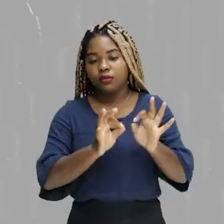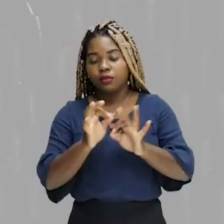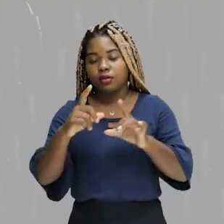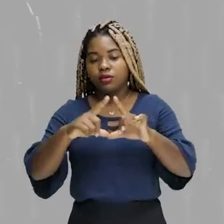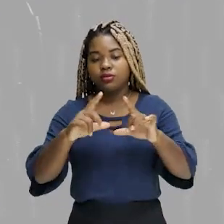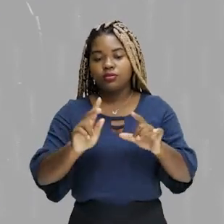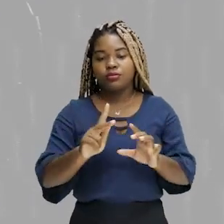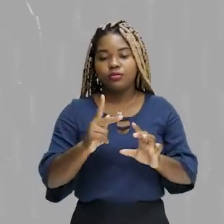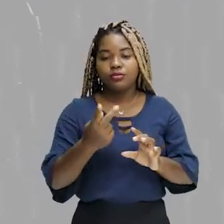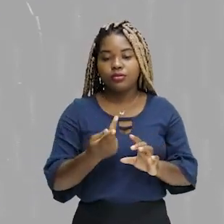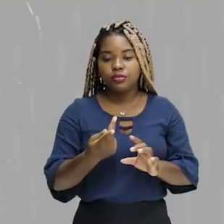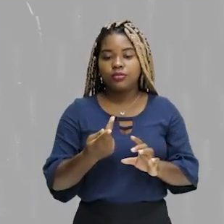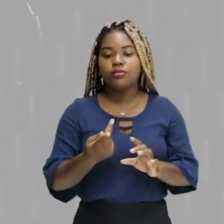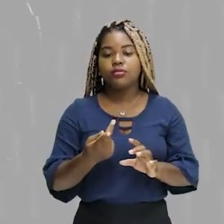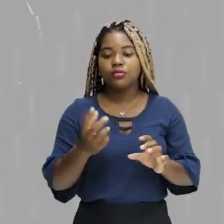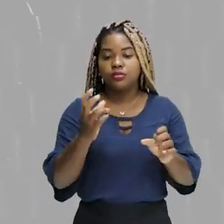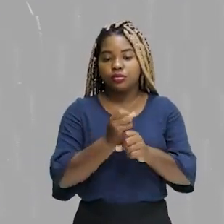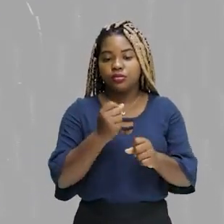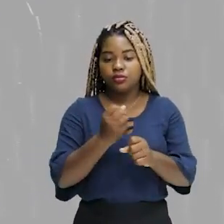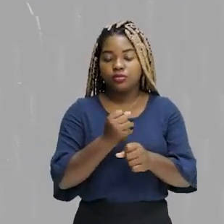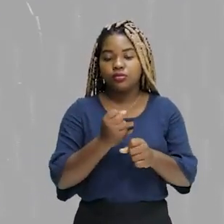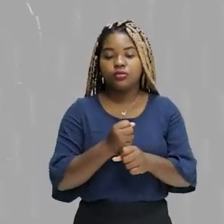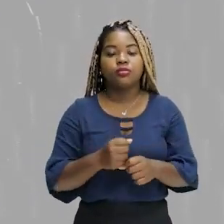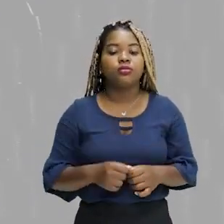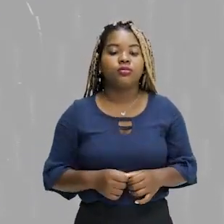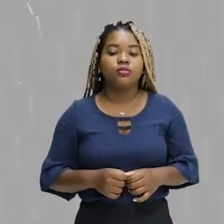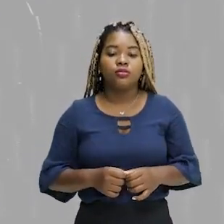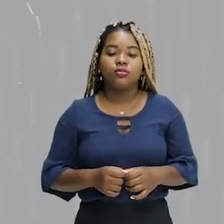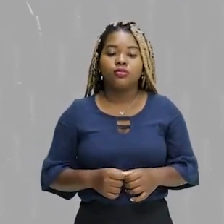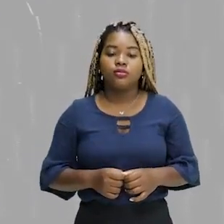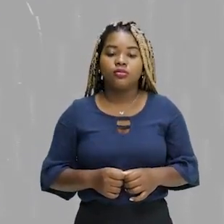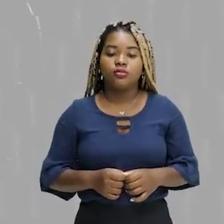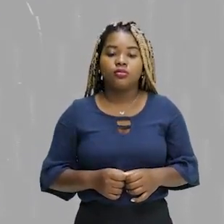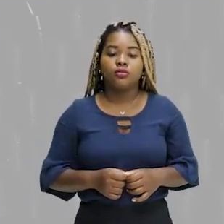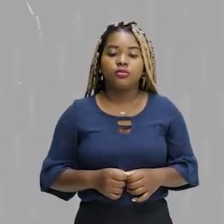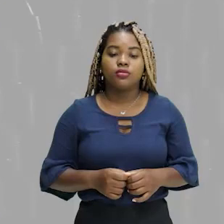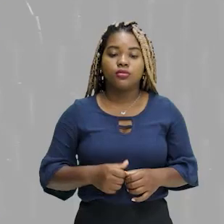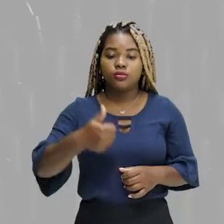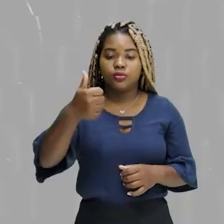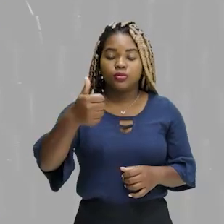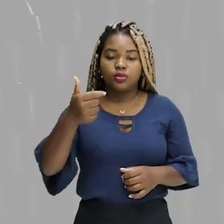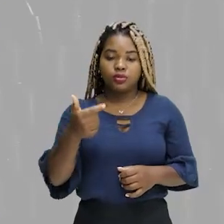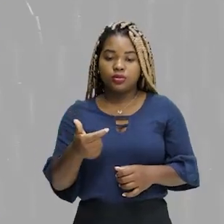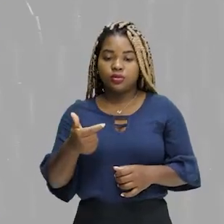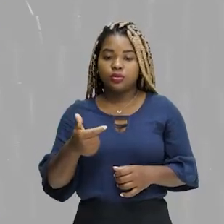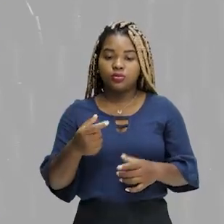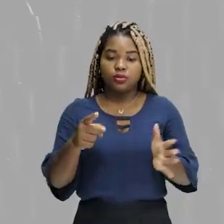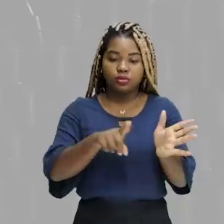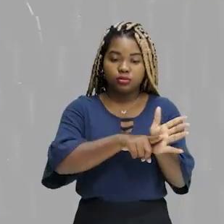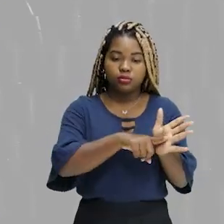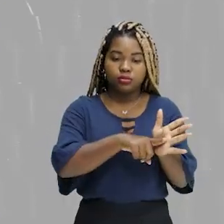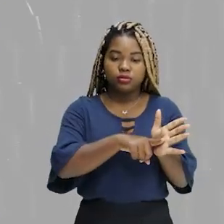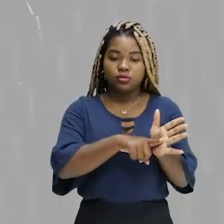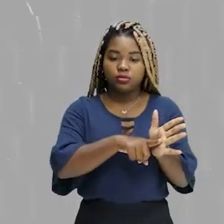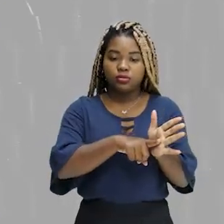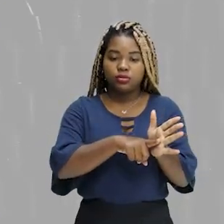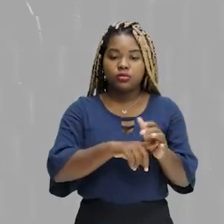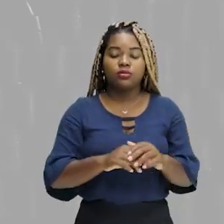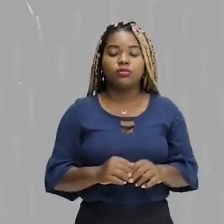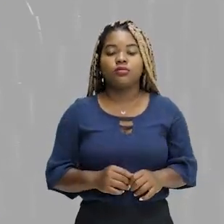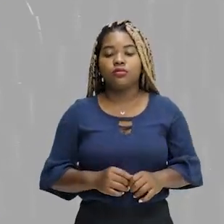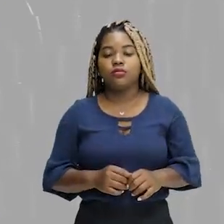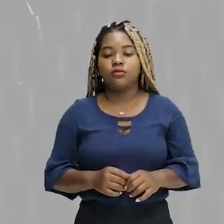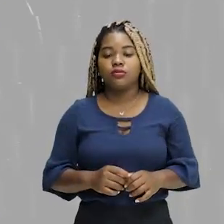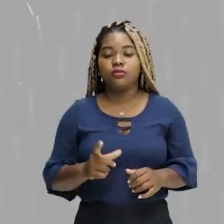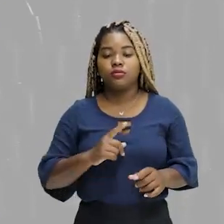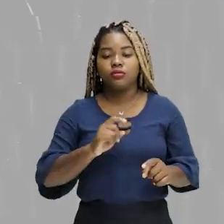isso, turma, basta somar o ΔH. Como os dois valores são negativos, vamos conservar o sinal e fazer a